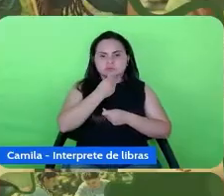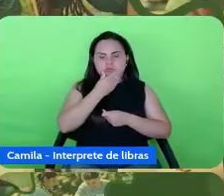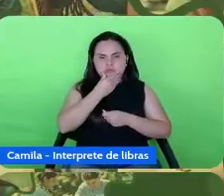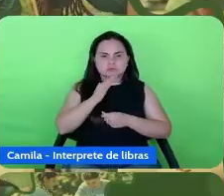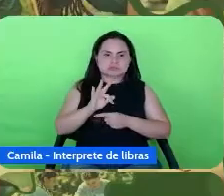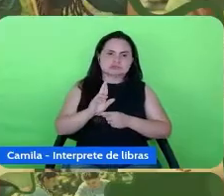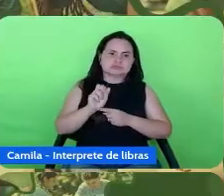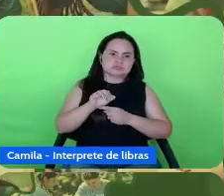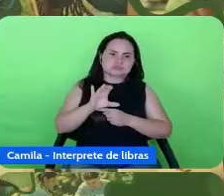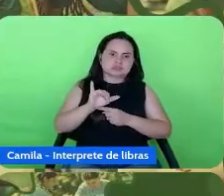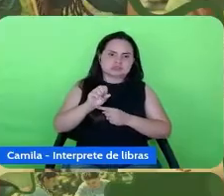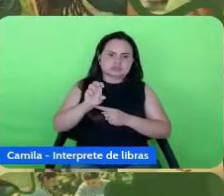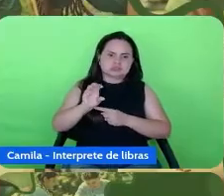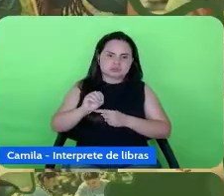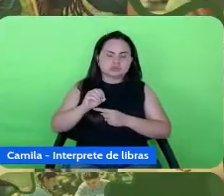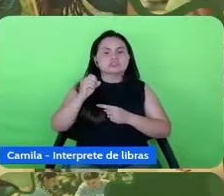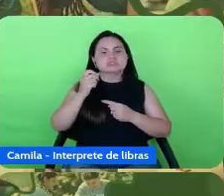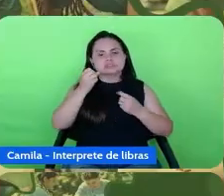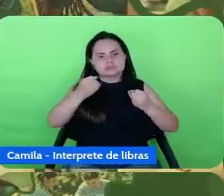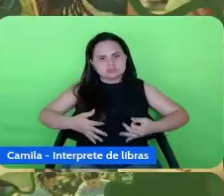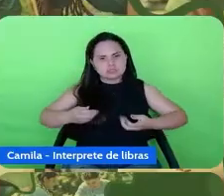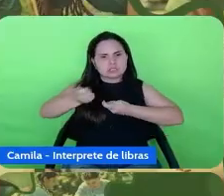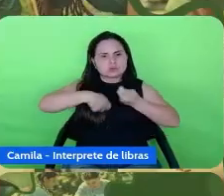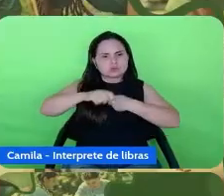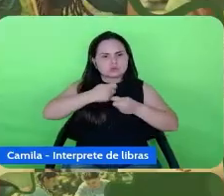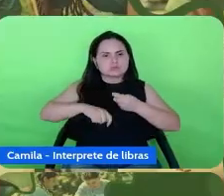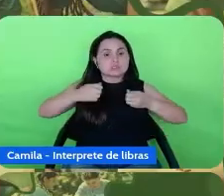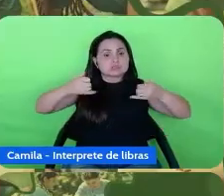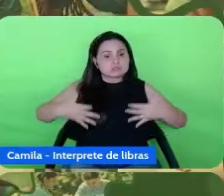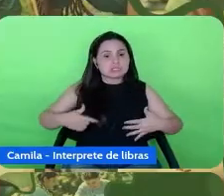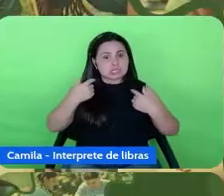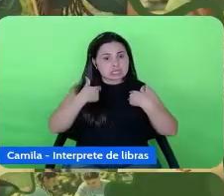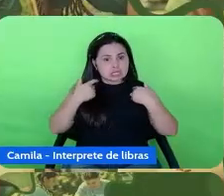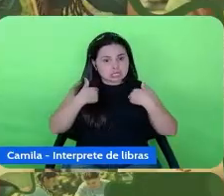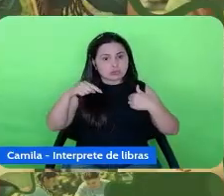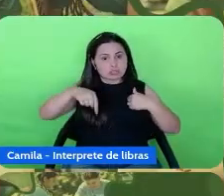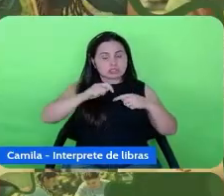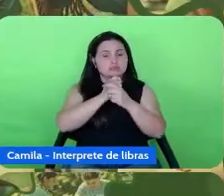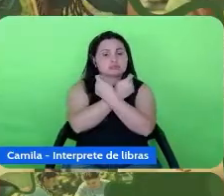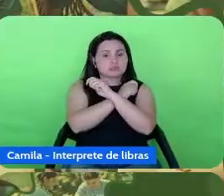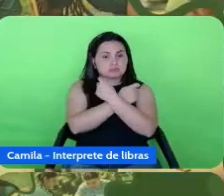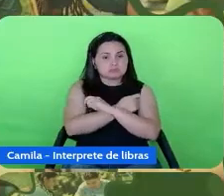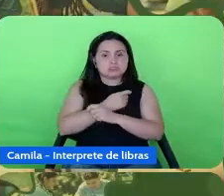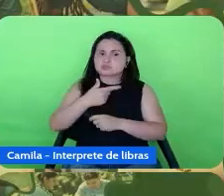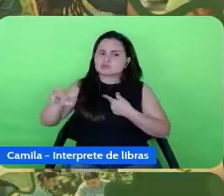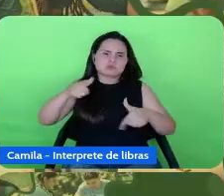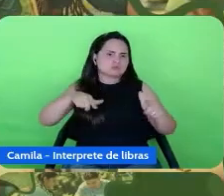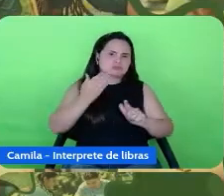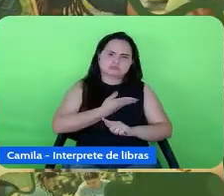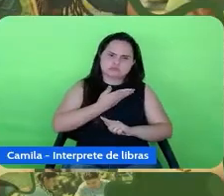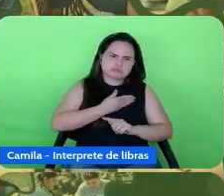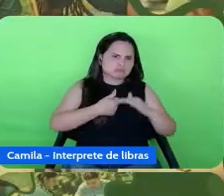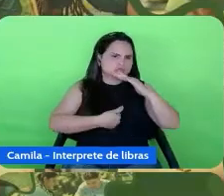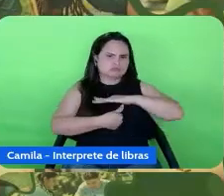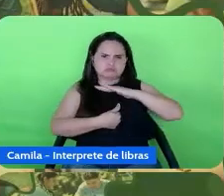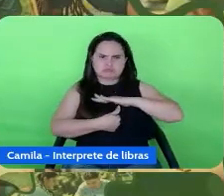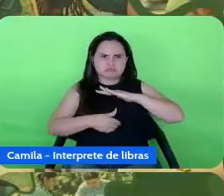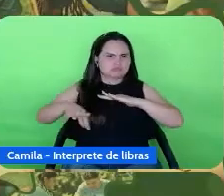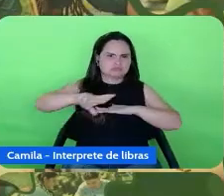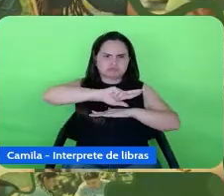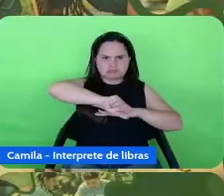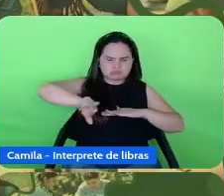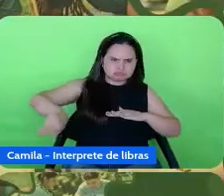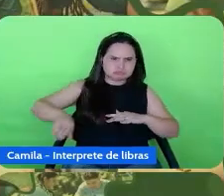Assis, da economia de Francisco e Clara, que nós, eu aqui na PUC Minas e vários outros colegas da Pró-Reitoria de Extensão, professora Cláudia,